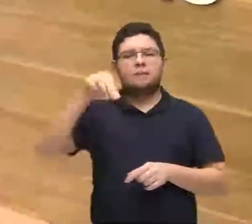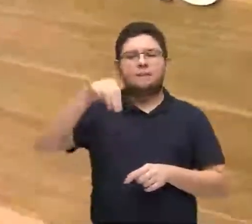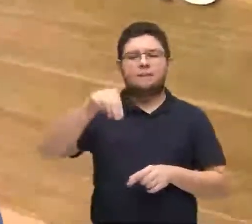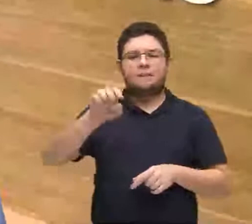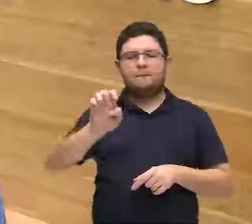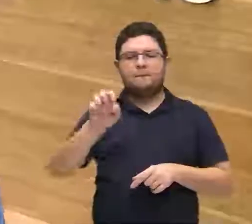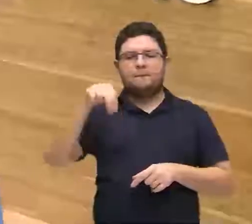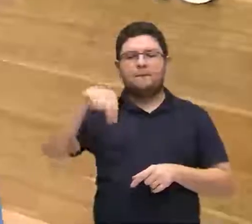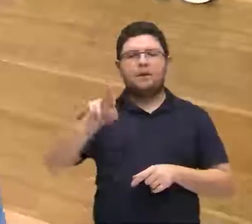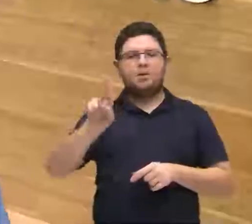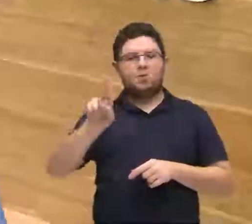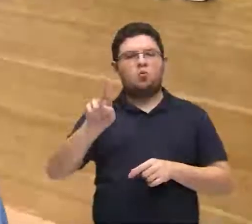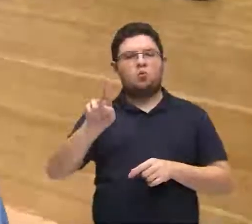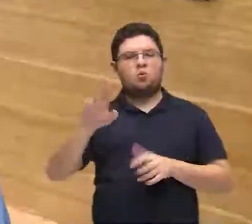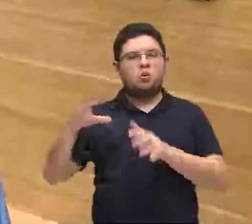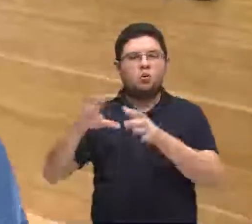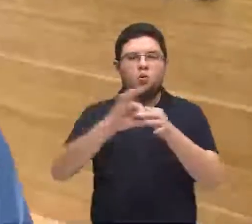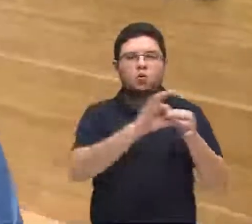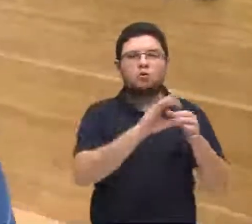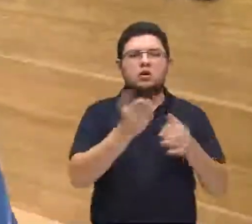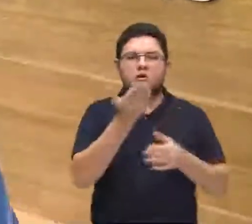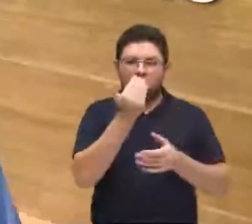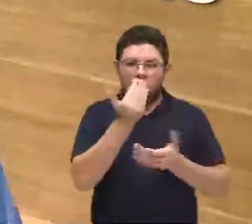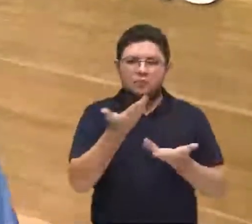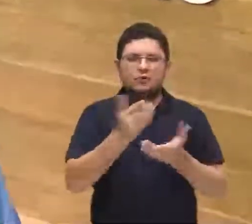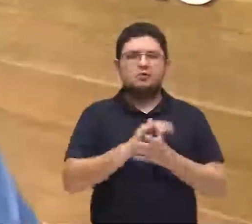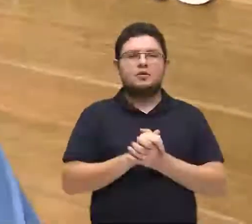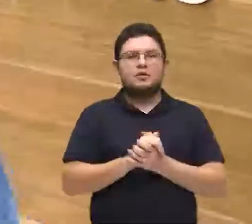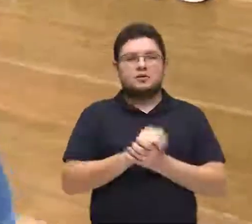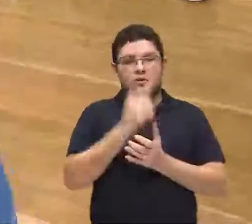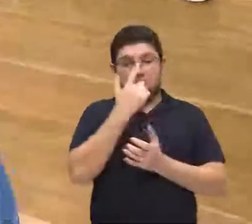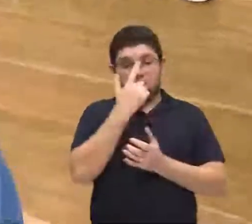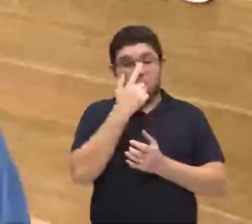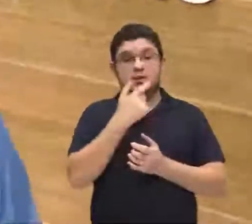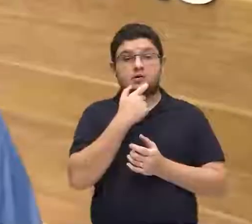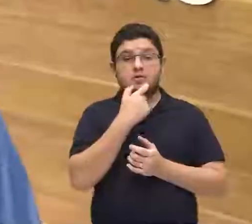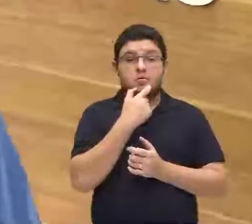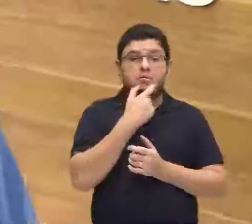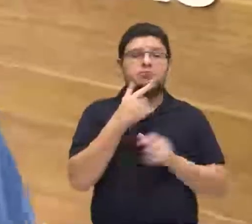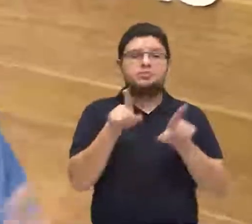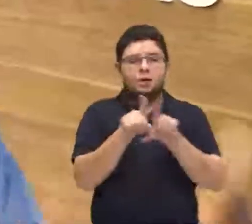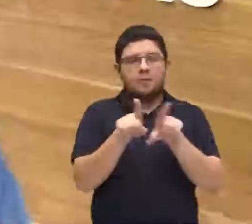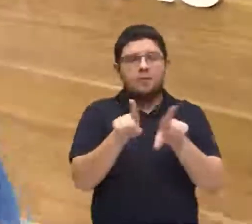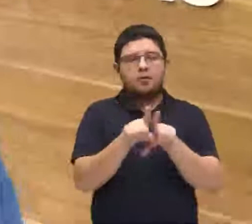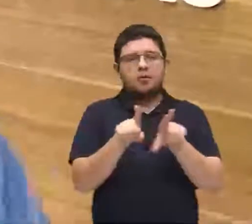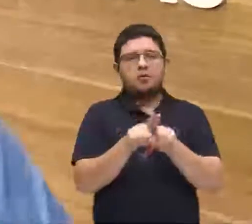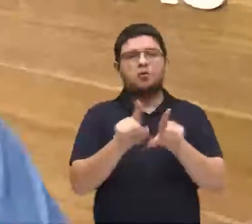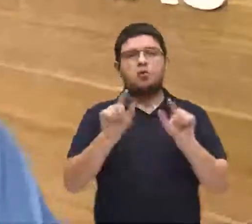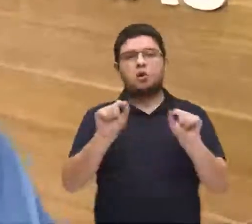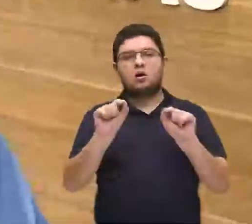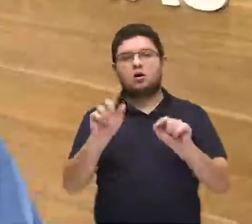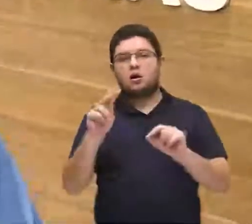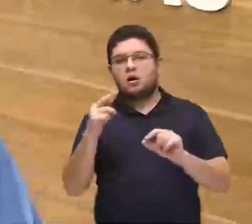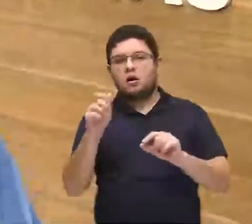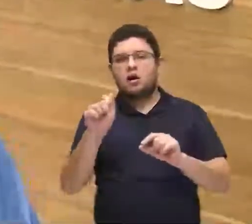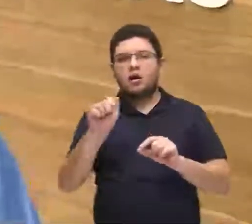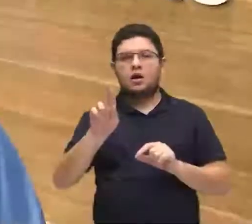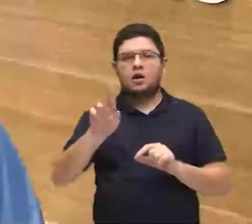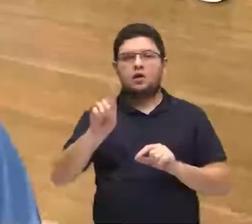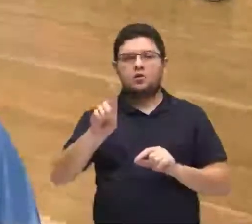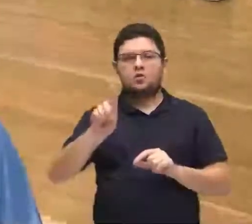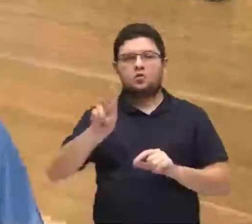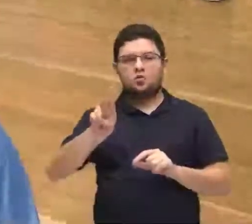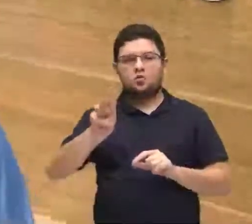contexto gastronômico, do inglês, já que a gente falou bastante, né, do hardware, software, a gente tem também